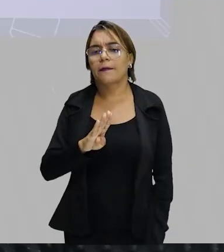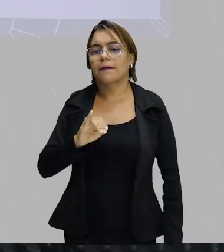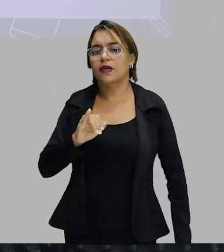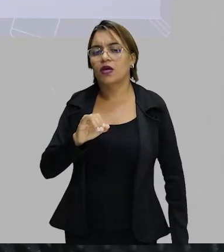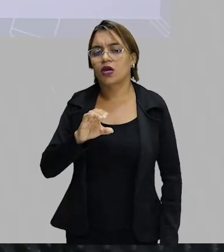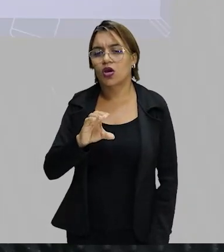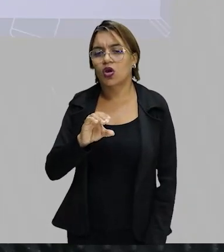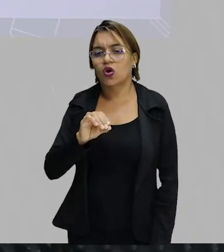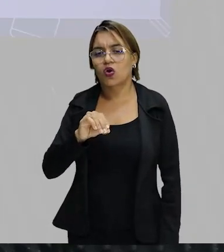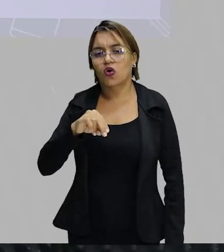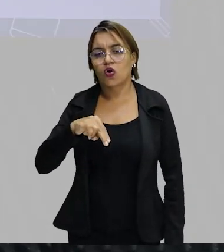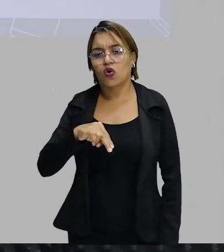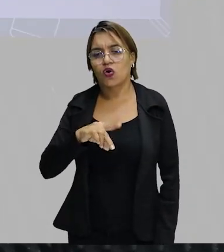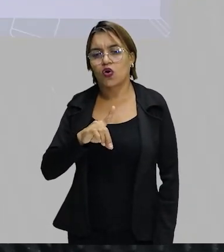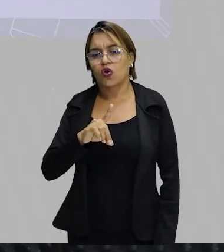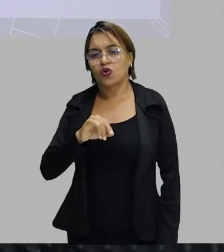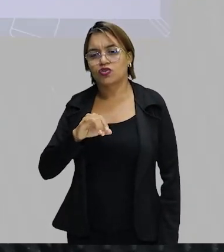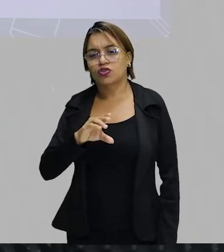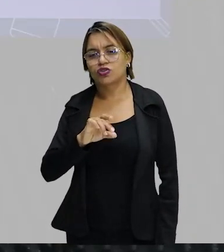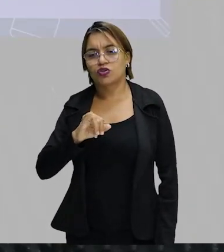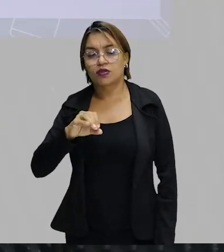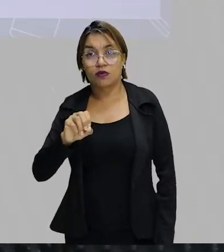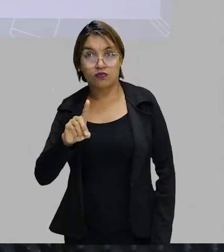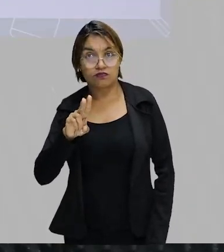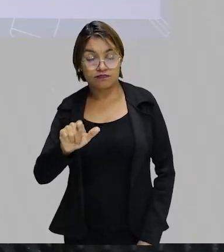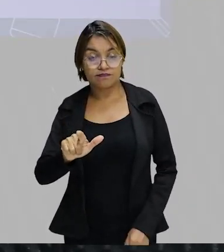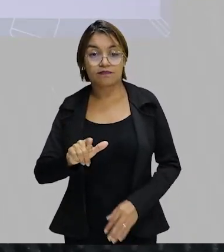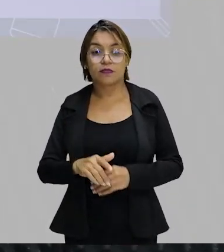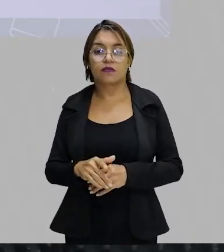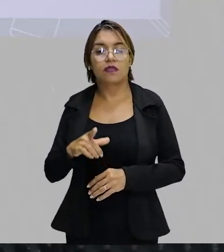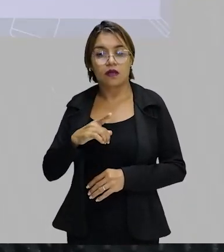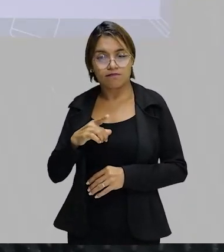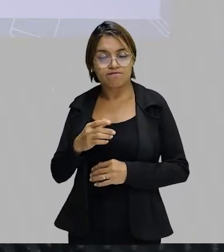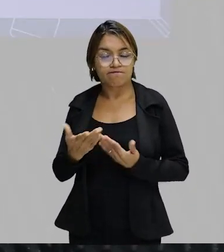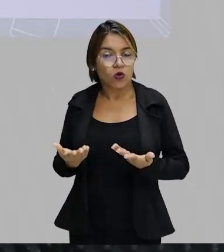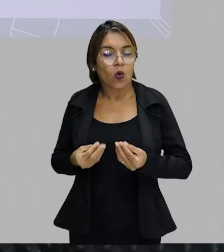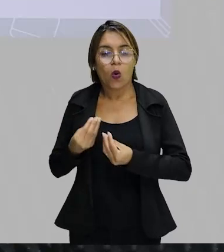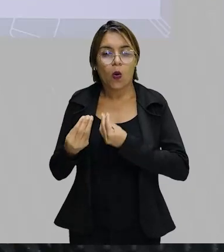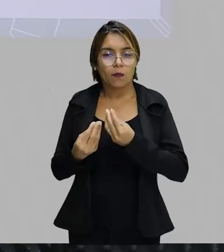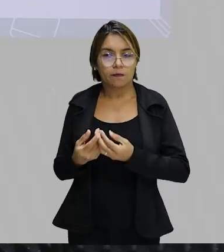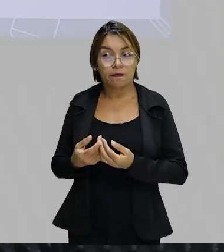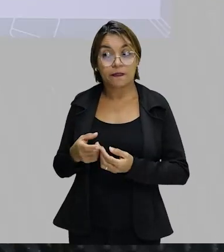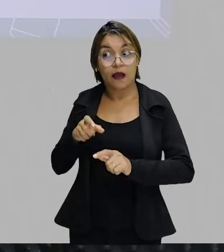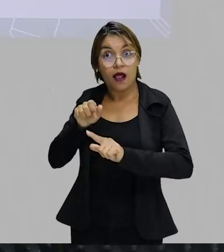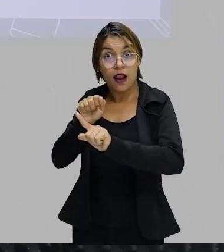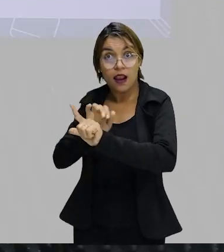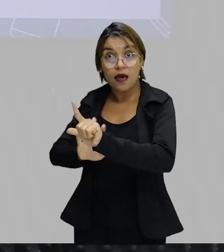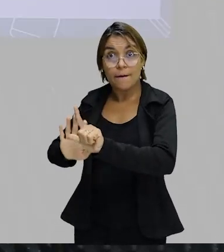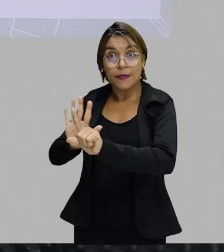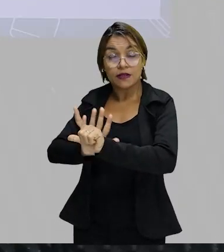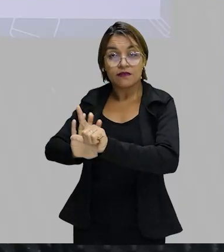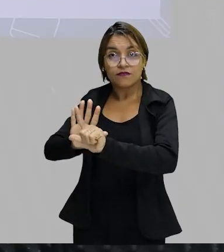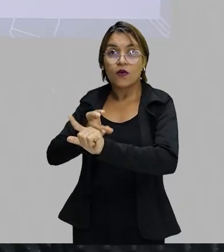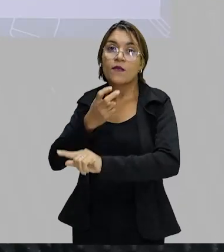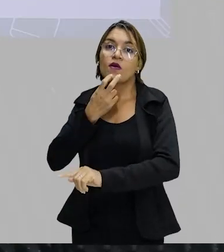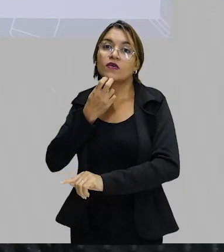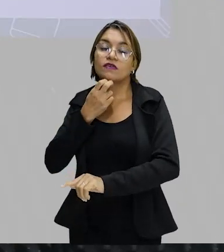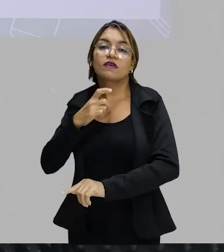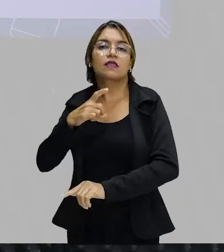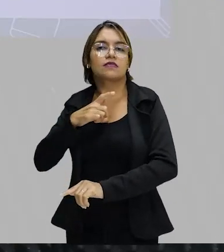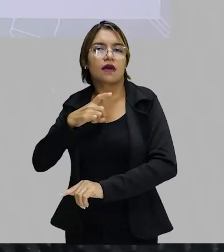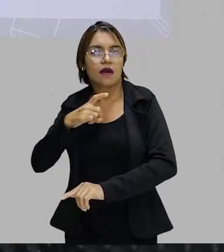Mais uma vez, nós temos uma aula aí na plataforma em que eu boto para vocês a regra. Aqui nós só vamos reconhecê-la,